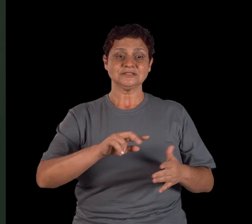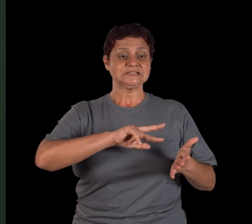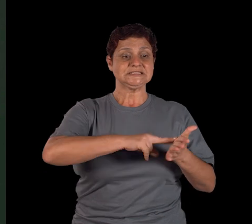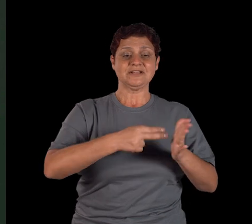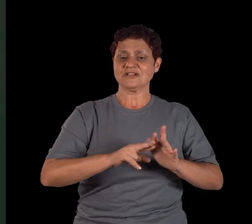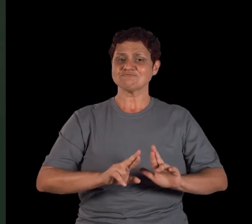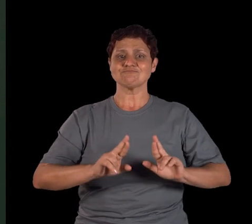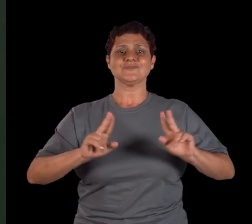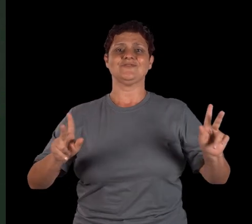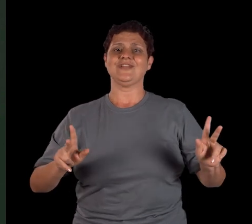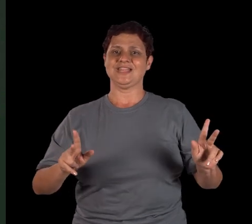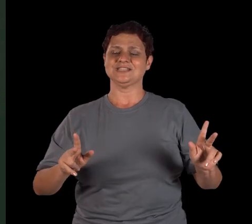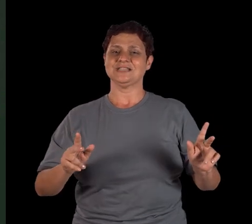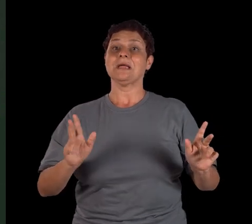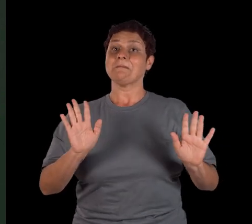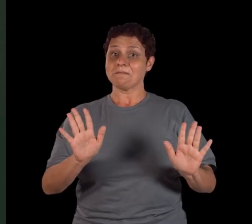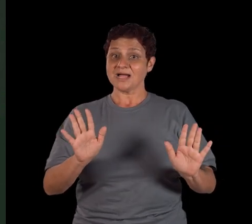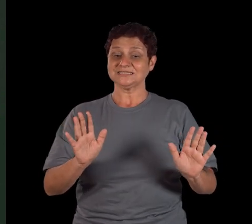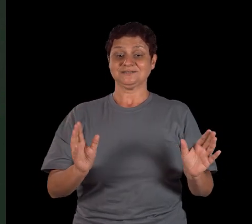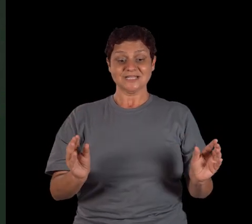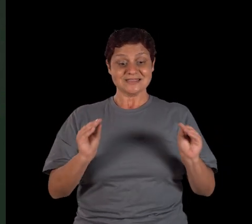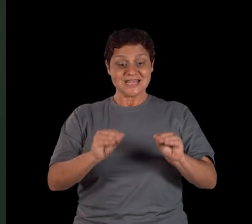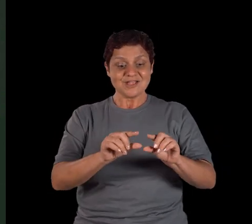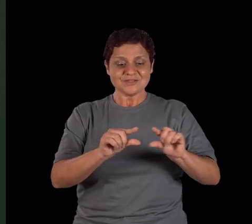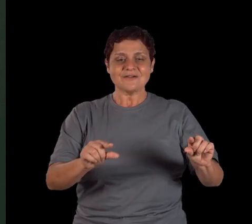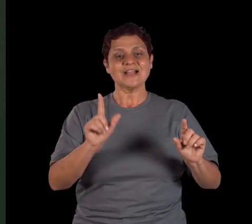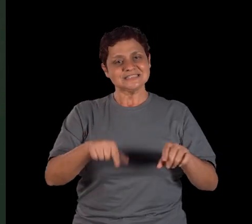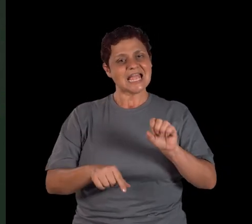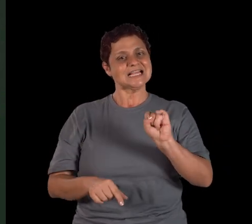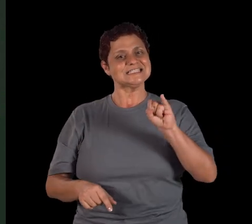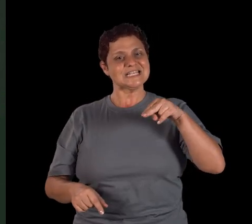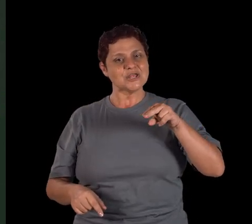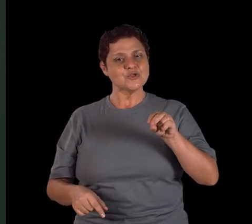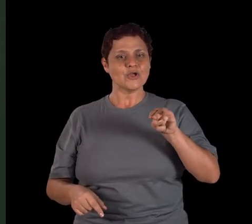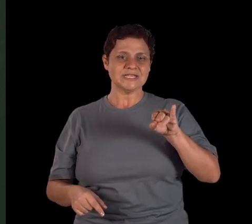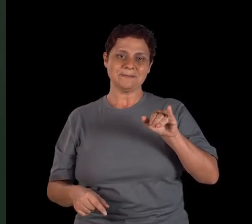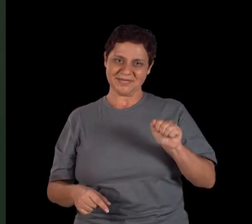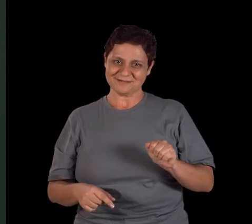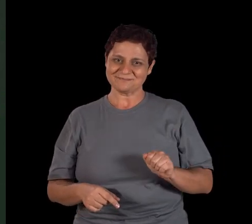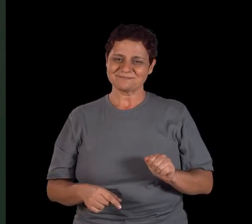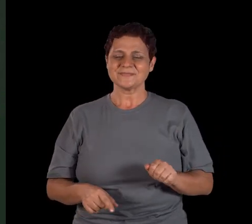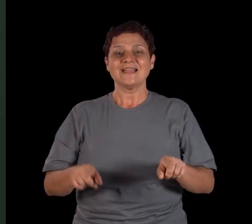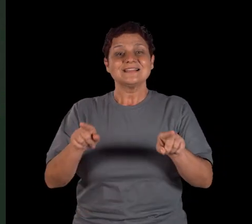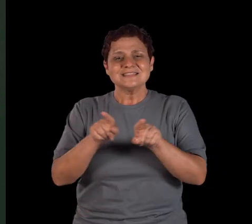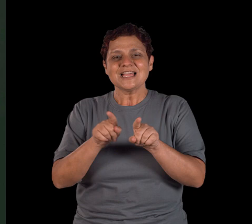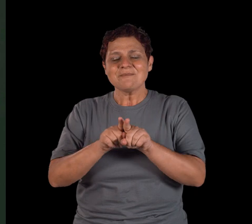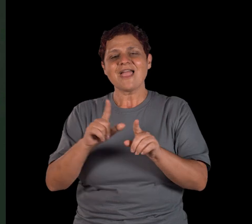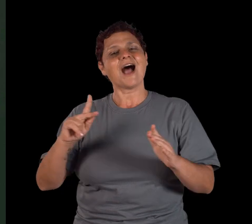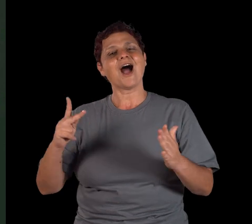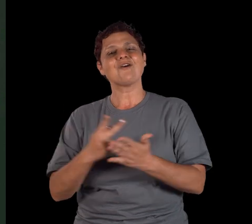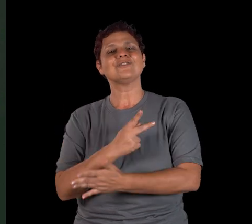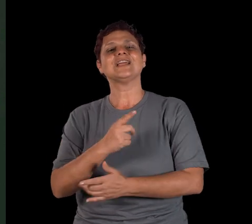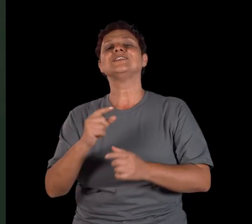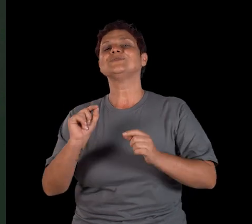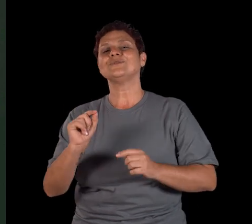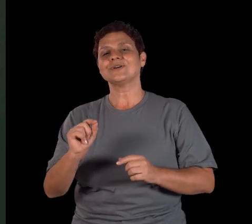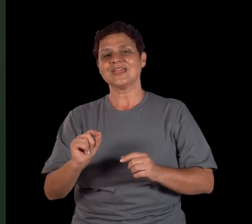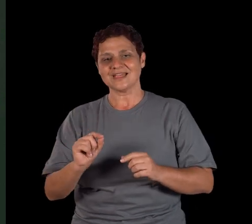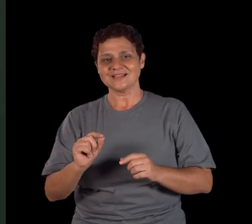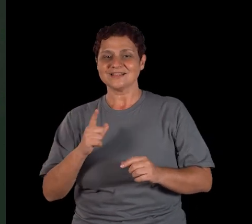igual a outra. Então tem uma relação de sinonímia. Sacaram essa ideia? A mesma coisa ocorre com a relação